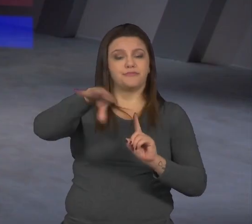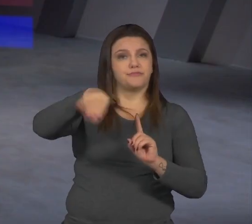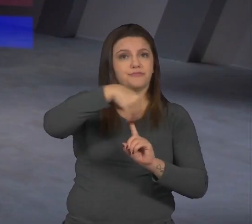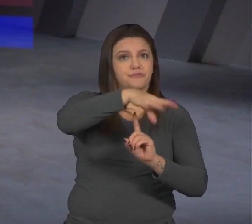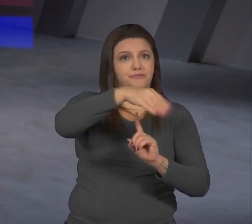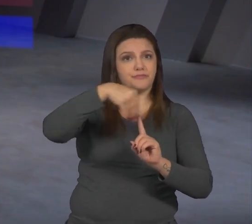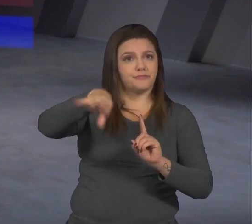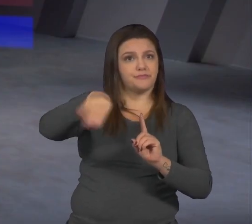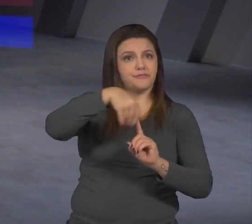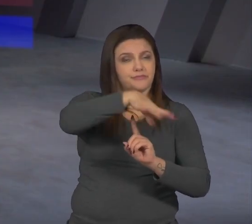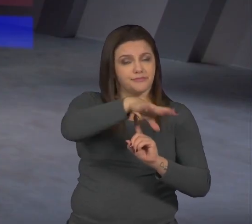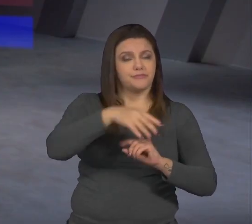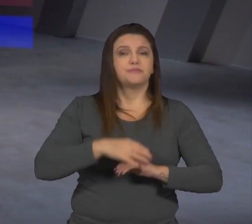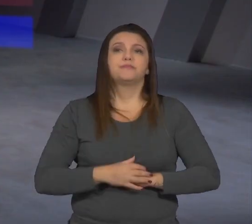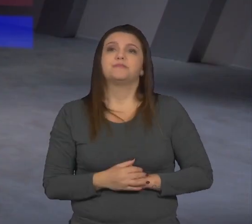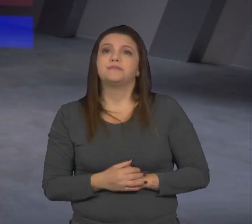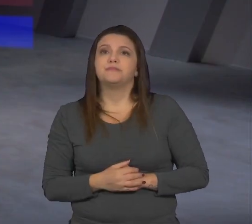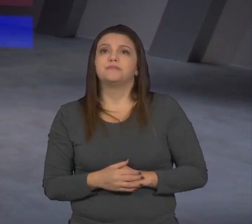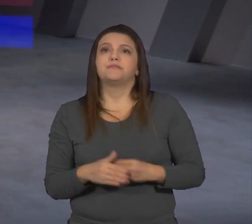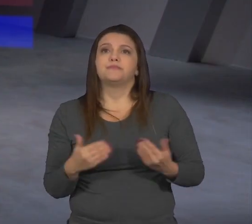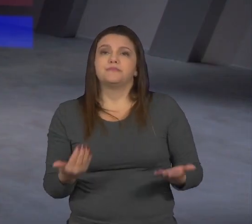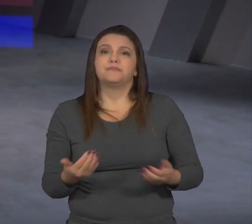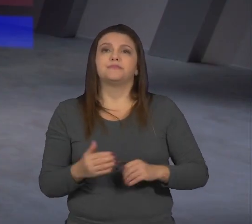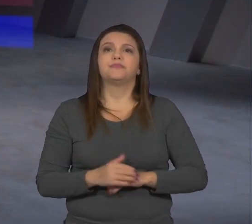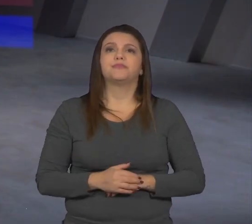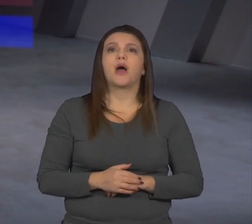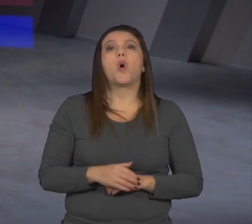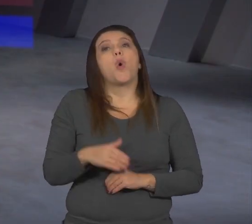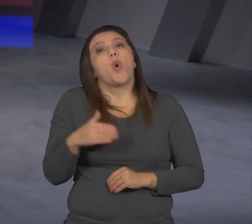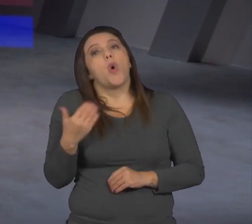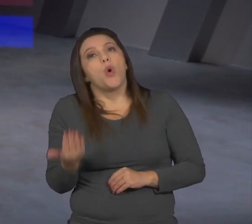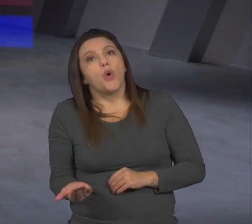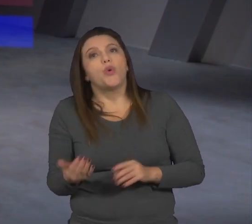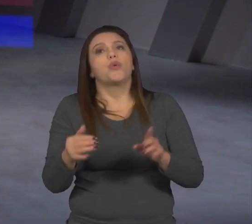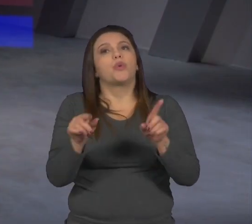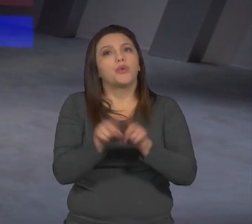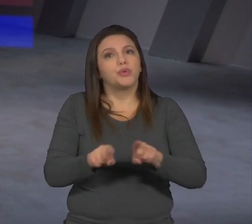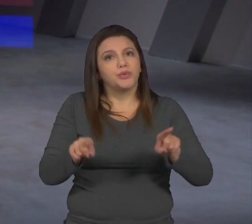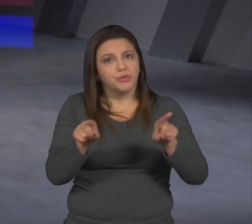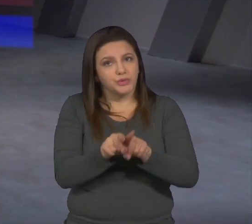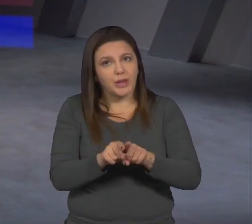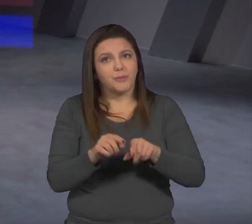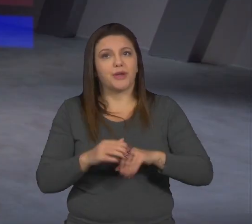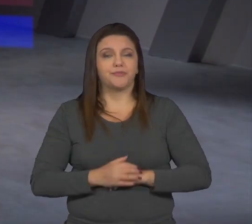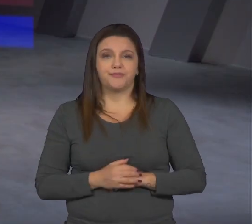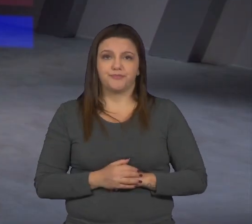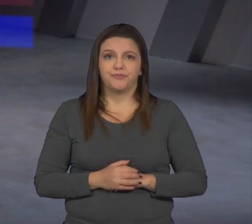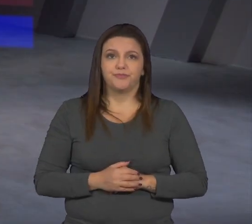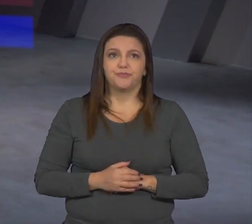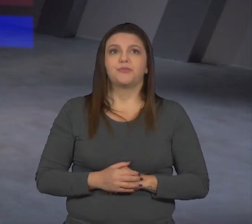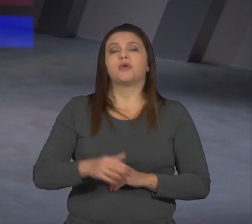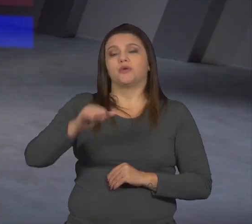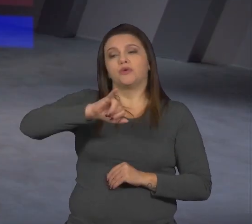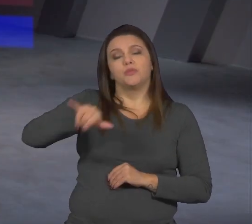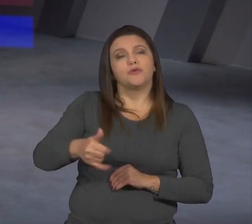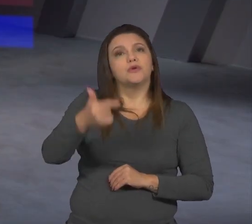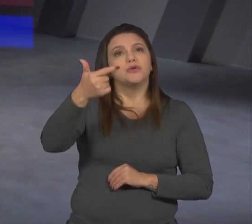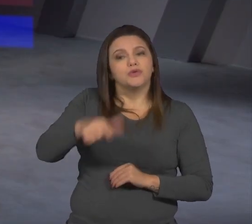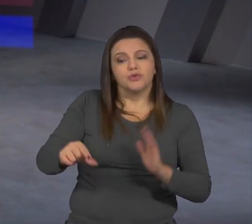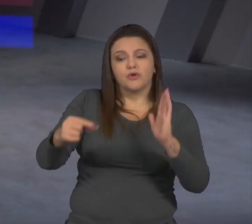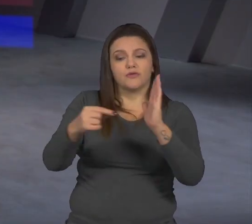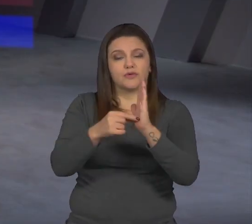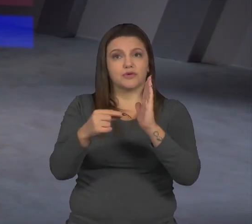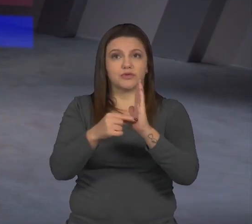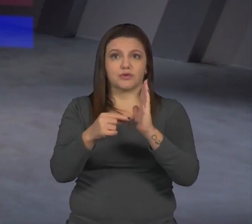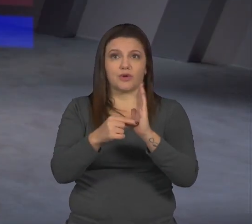Então, seria um nível intermediário. Ou o reuso das aplicações, que seria num nível